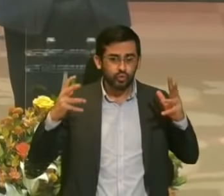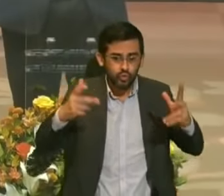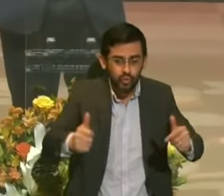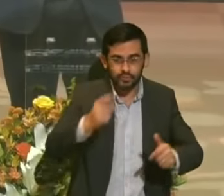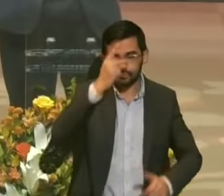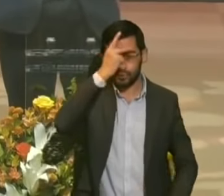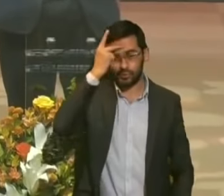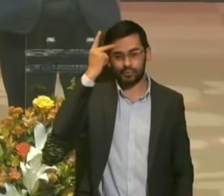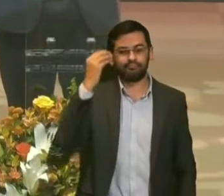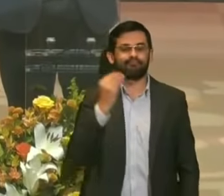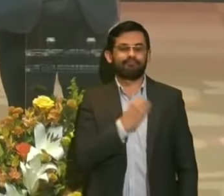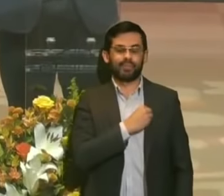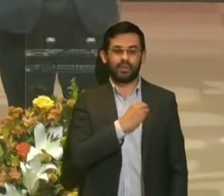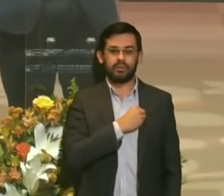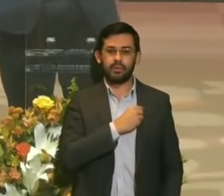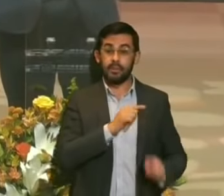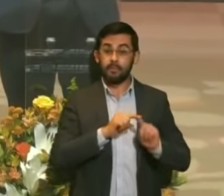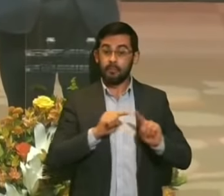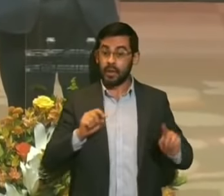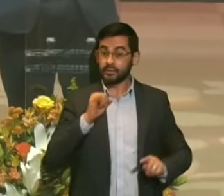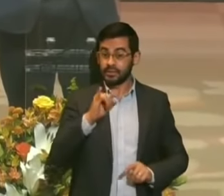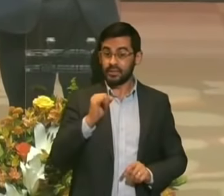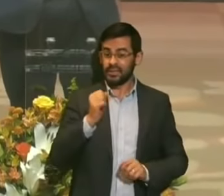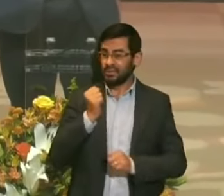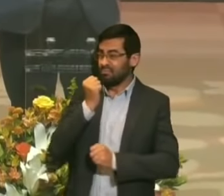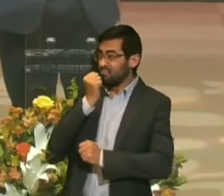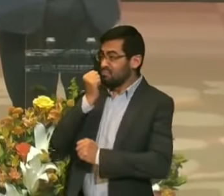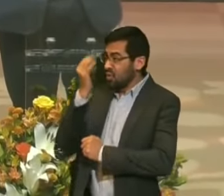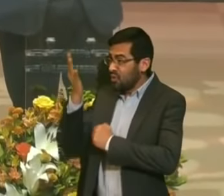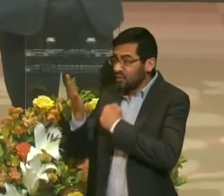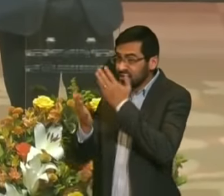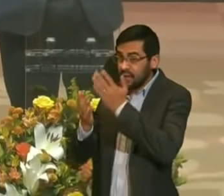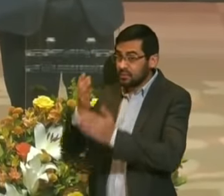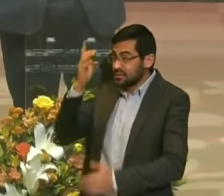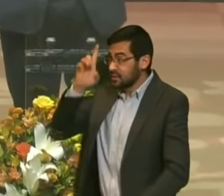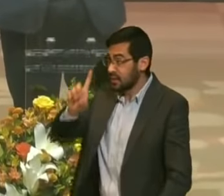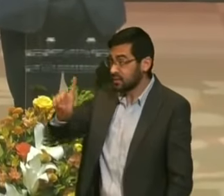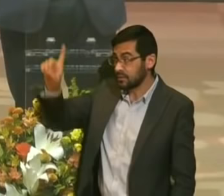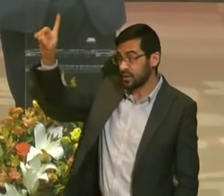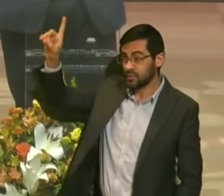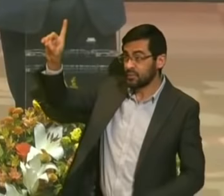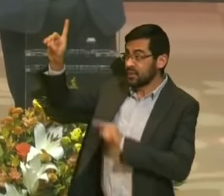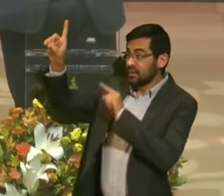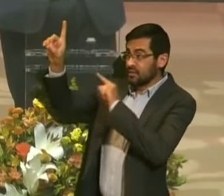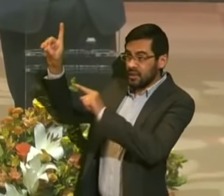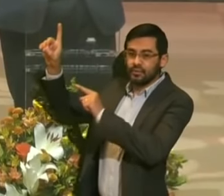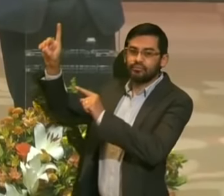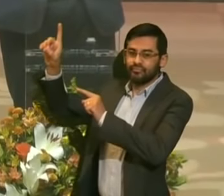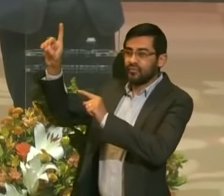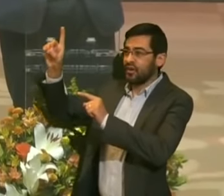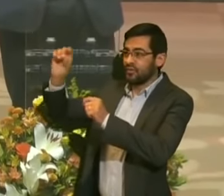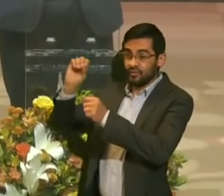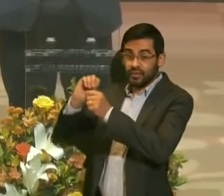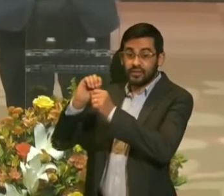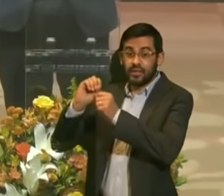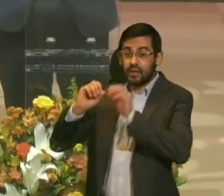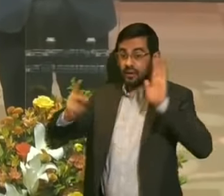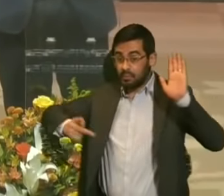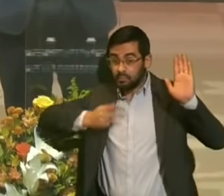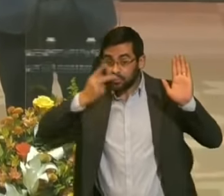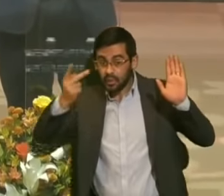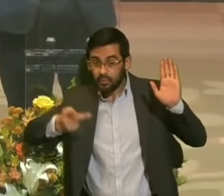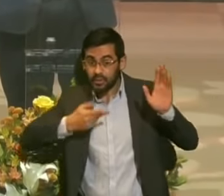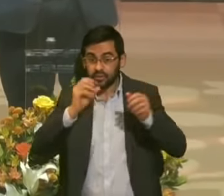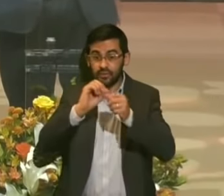somos pecadores. Mas se confessarmos os nossos pecados a Deus, Ele cumprirá a sua promessa e fará o que